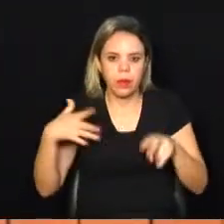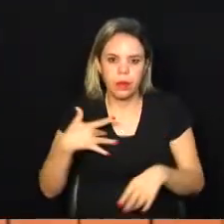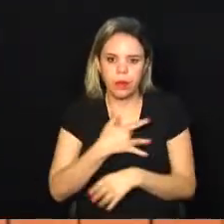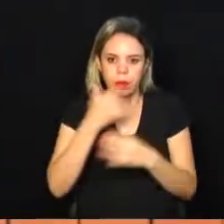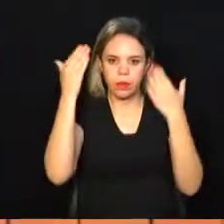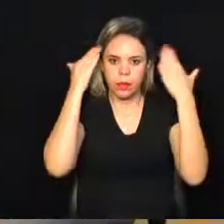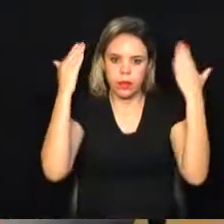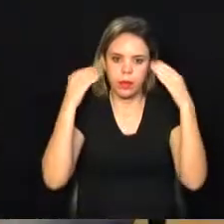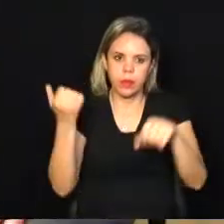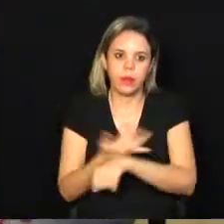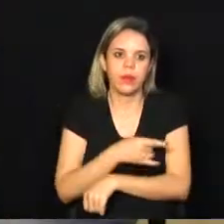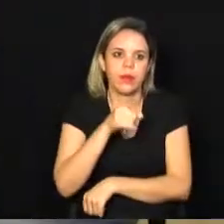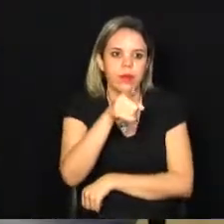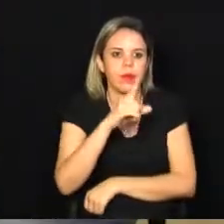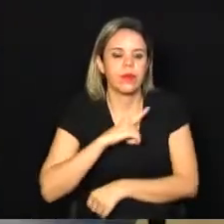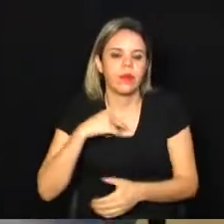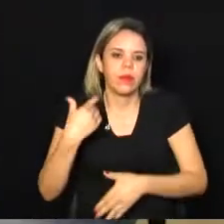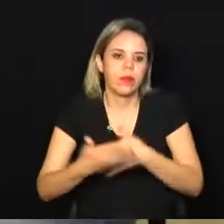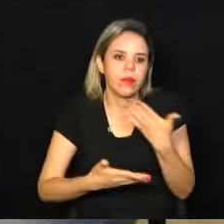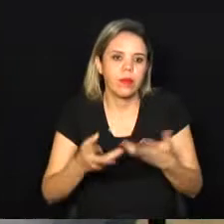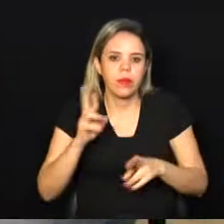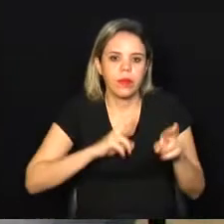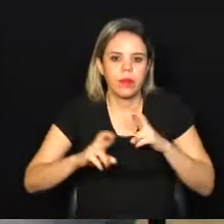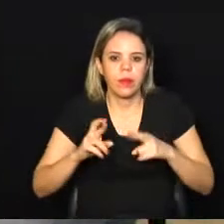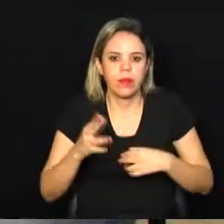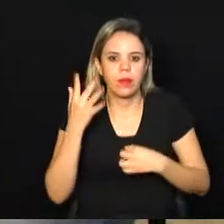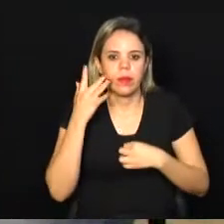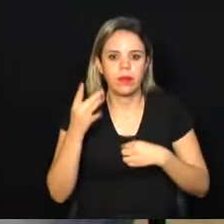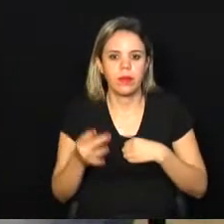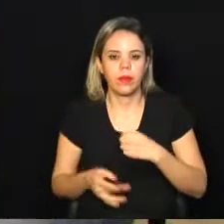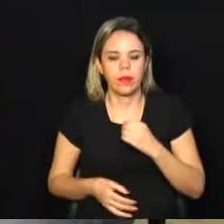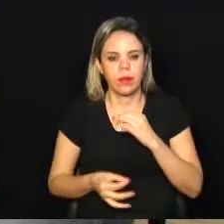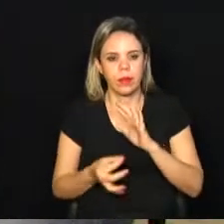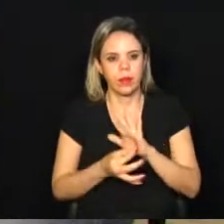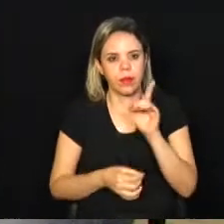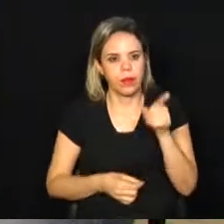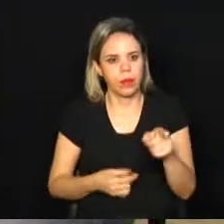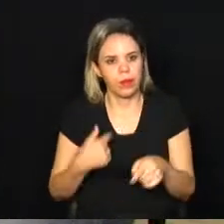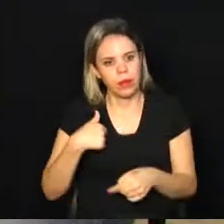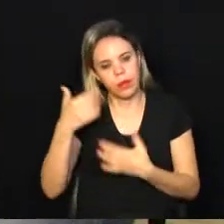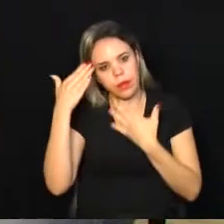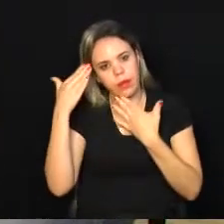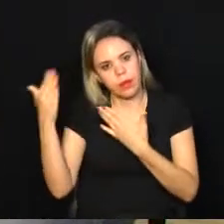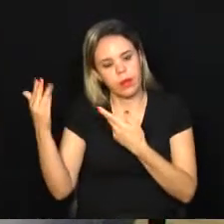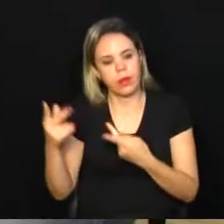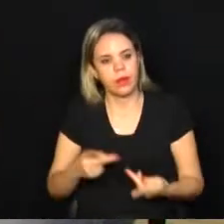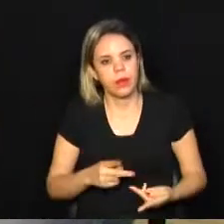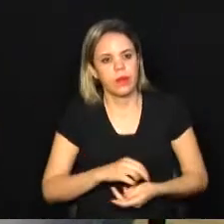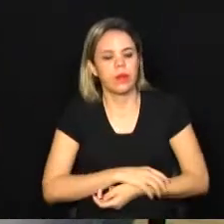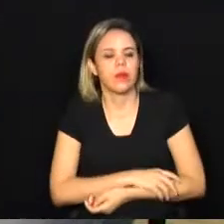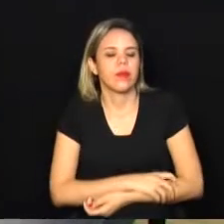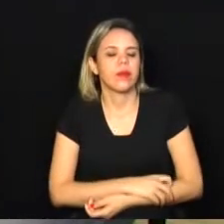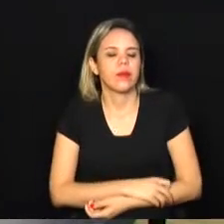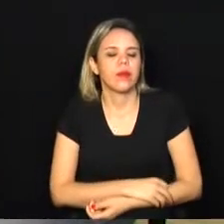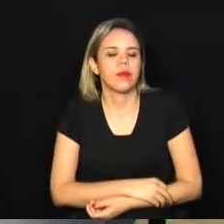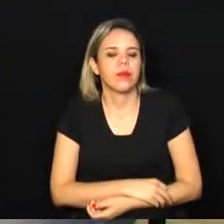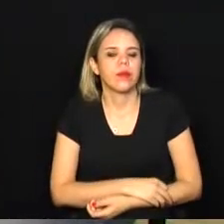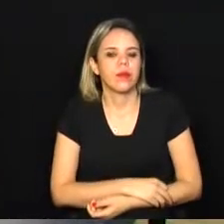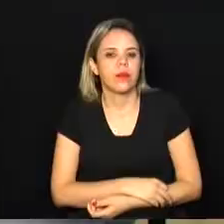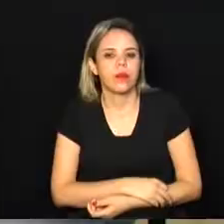mental. Como que você tem analisado? Eu quem agradeço, Gabriel, o